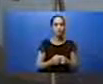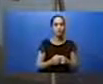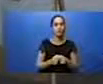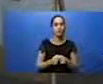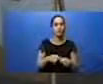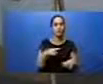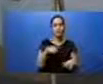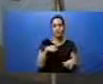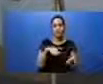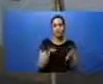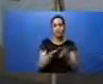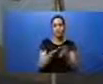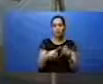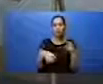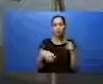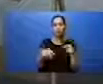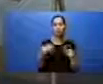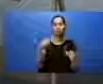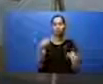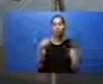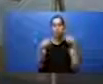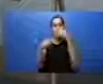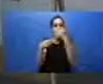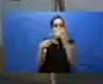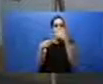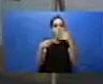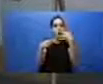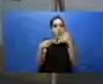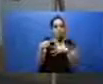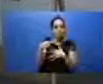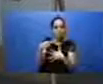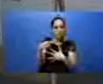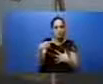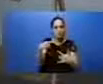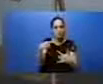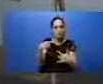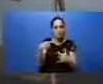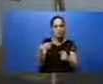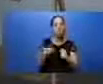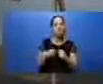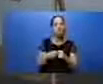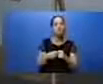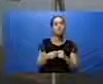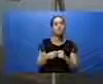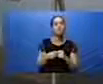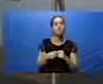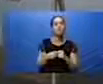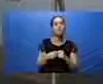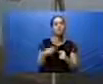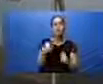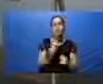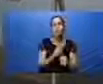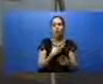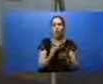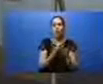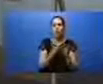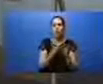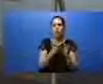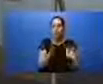das frações, que é nosso primeiro, que nós vamos usar o todo referência, a gente vai